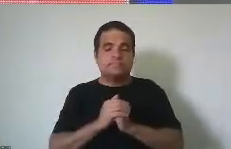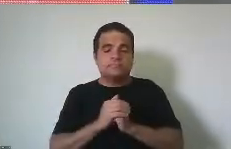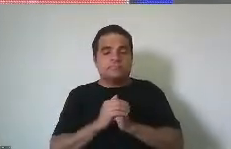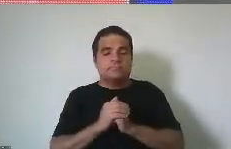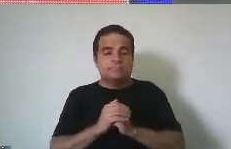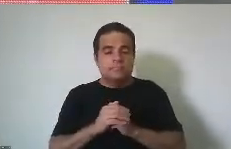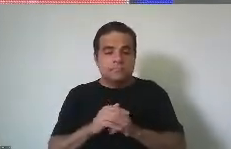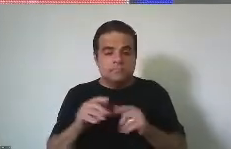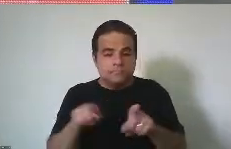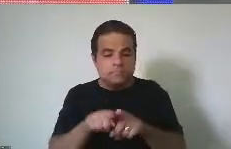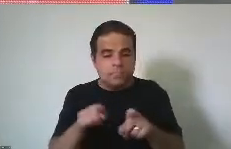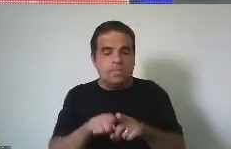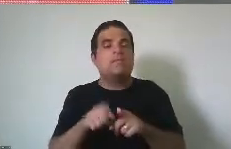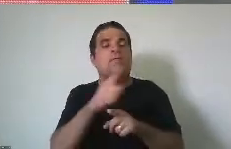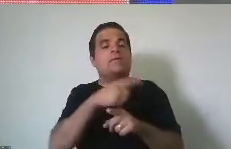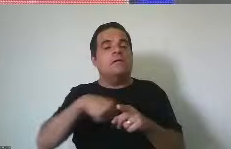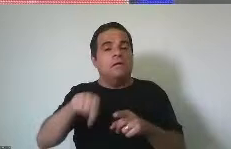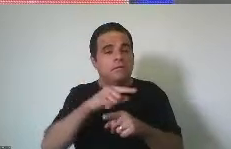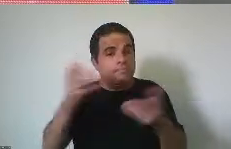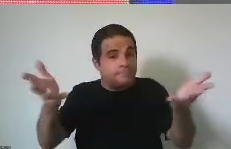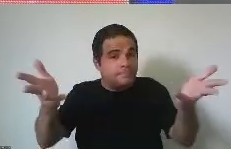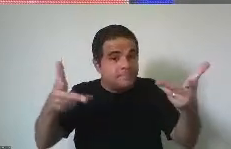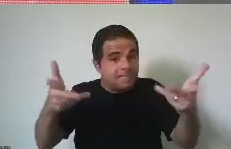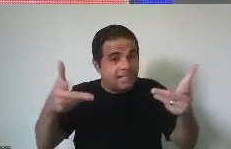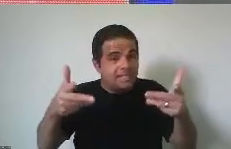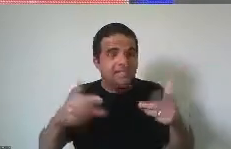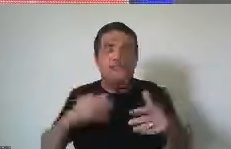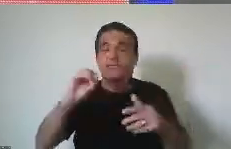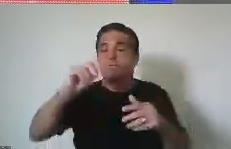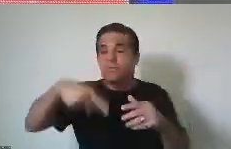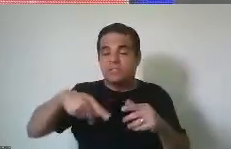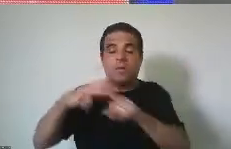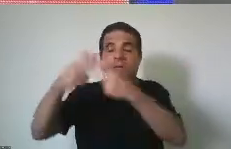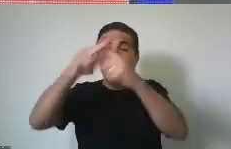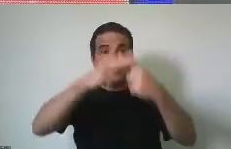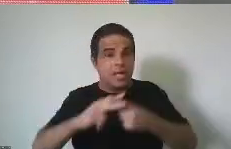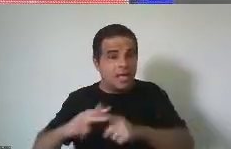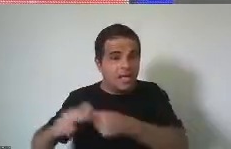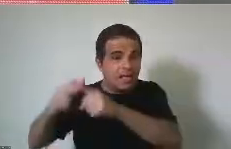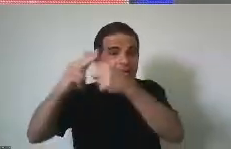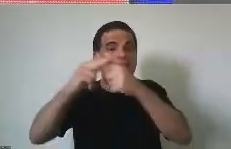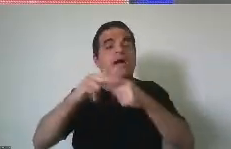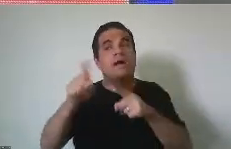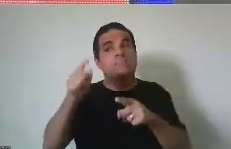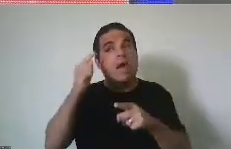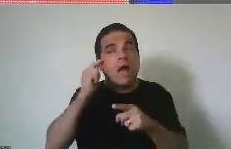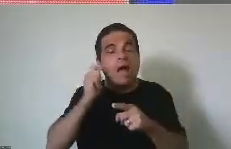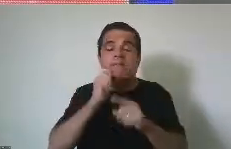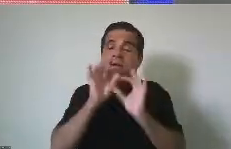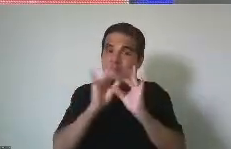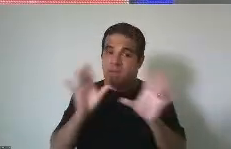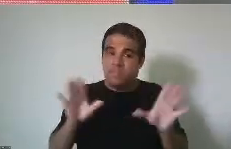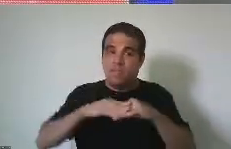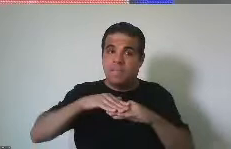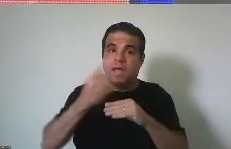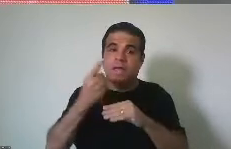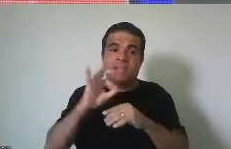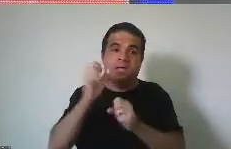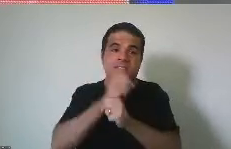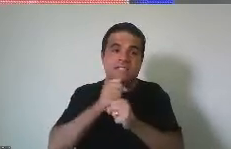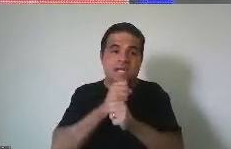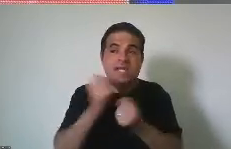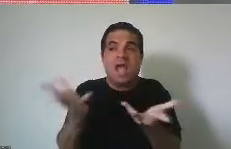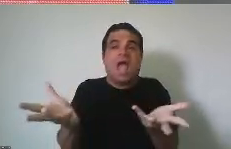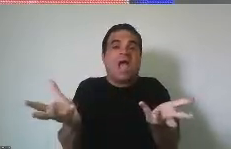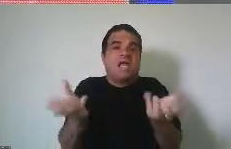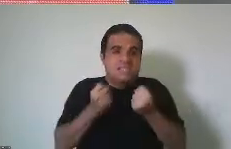como eficiência manutenção que também não permite a mais de 10 anos receber um prêmio